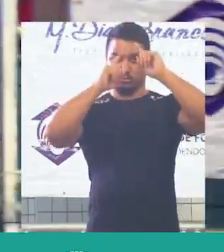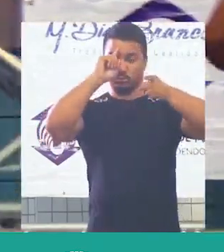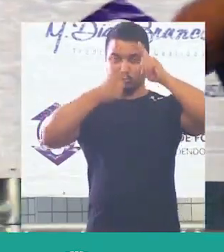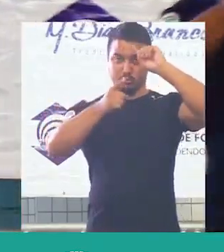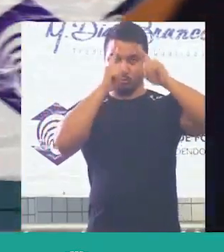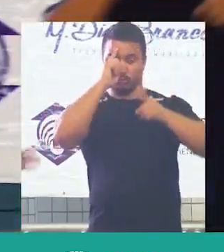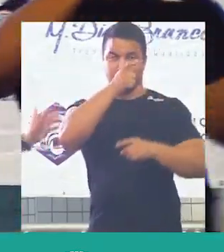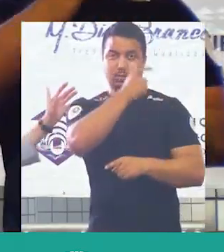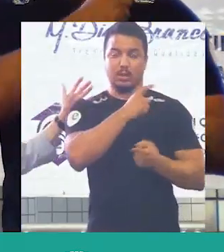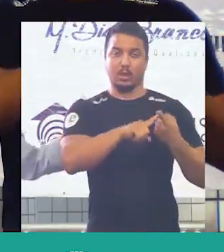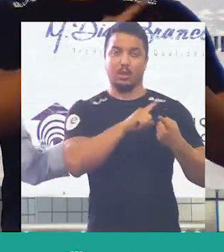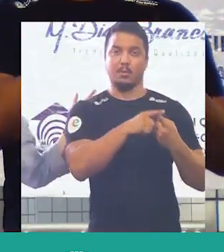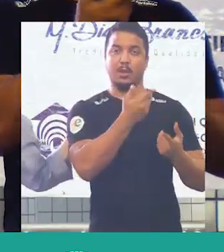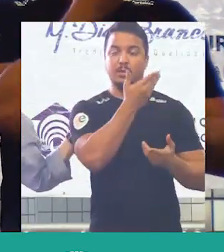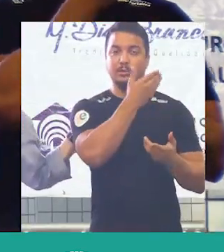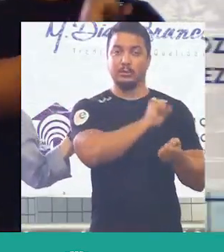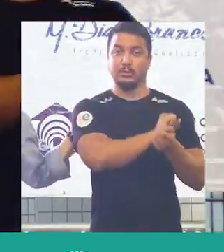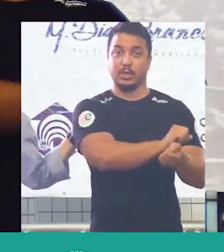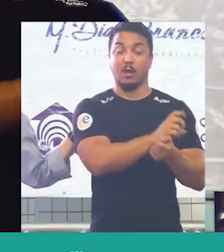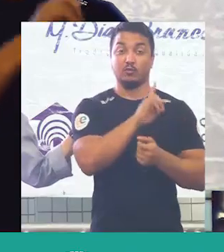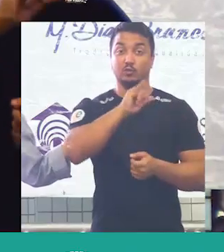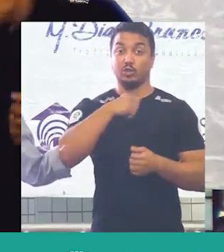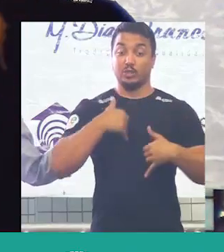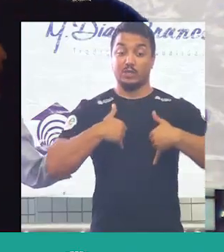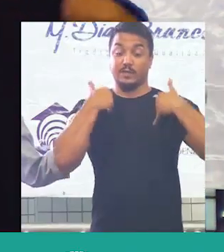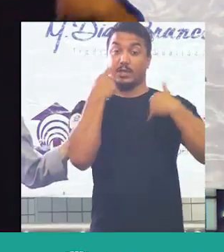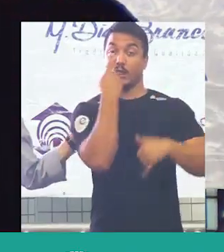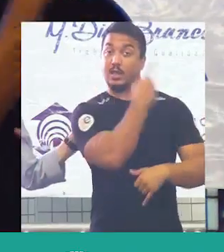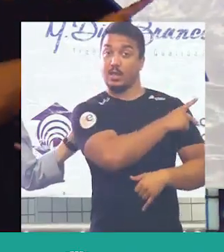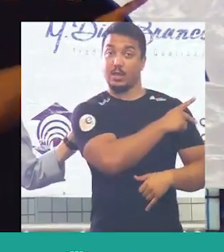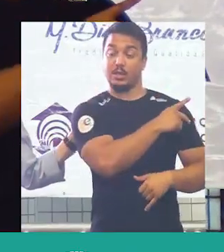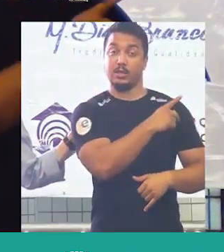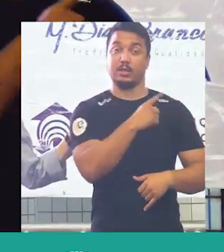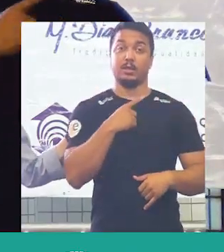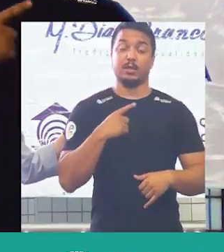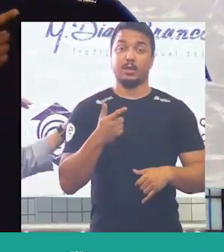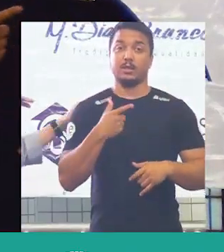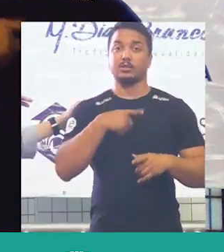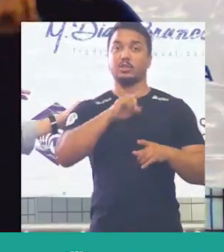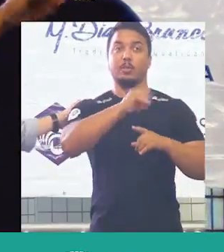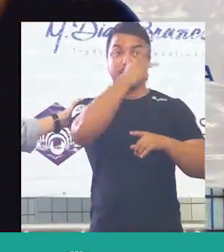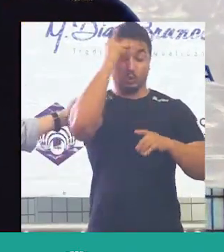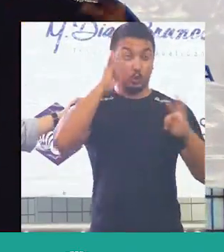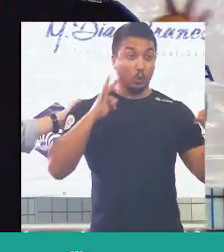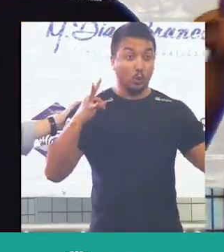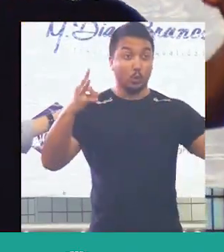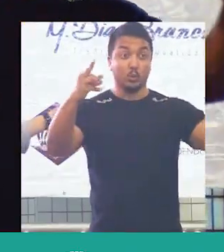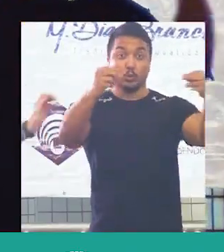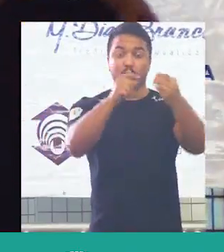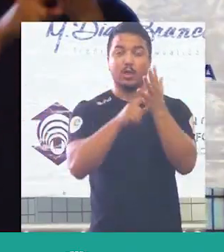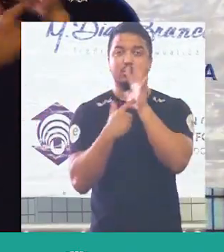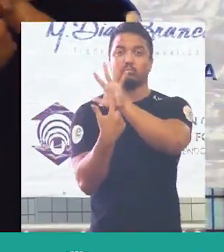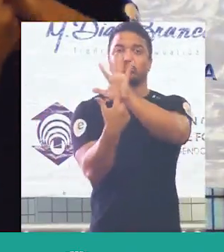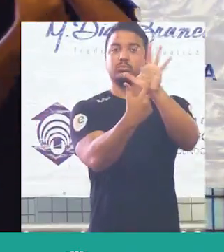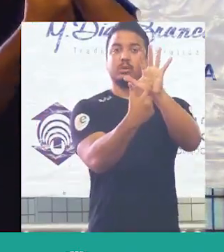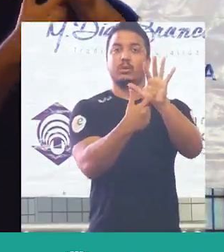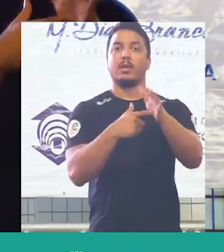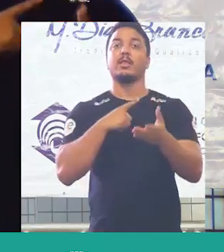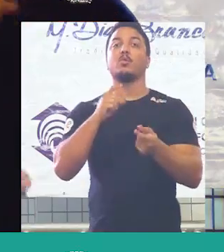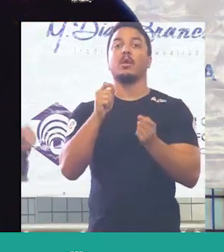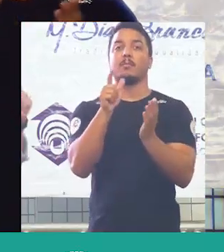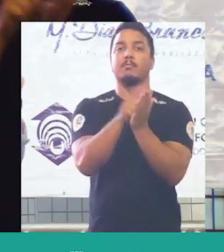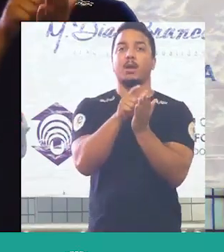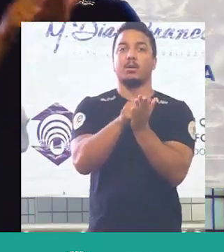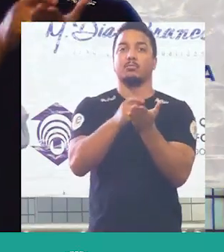amigo aqui é meu escravo também. No dia do aniversário dele, na frente de vocês tudinho, eu